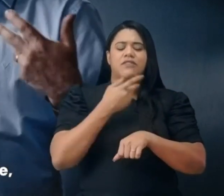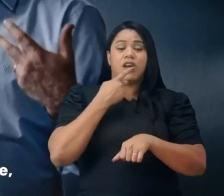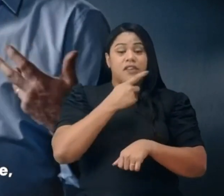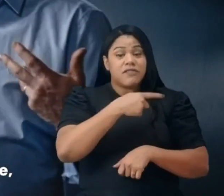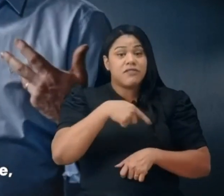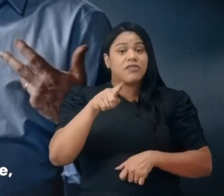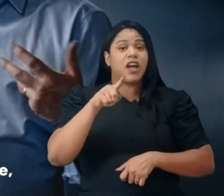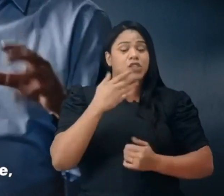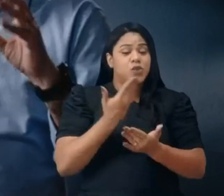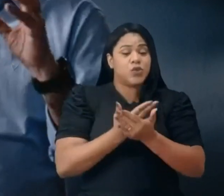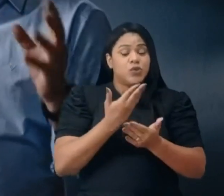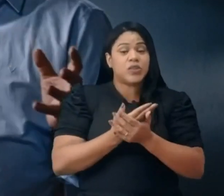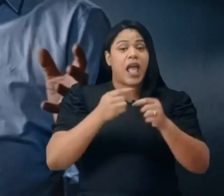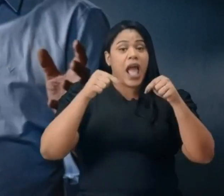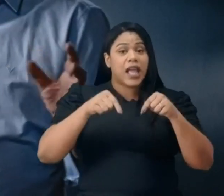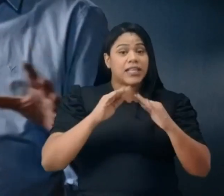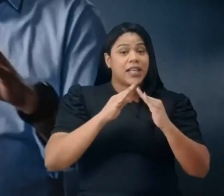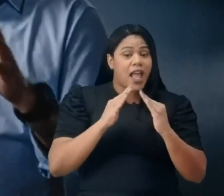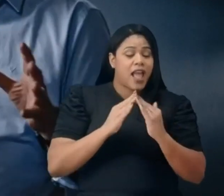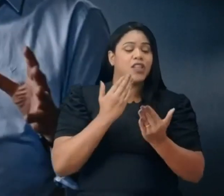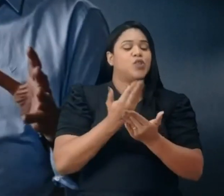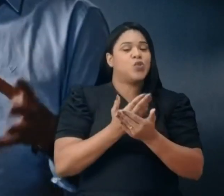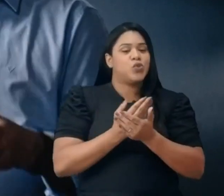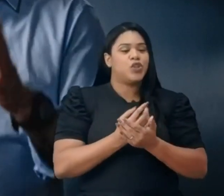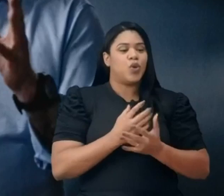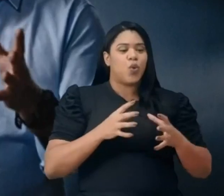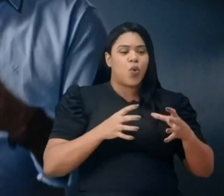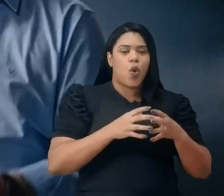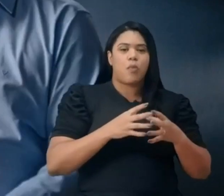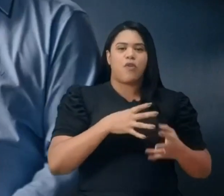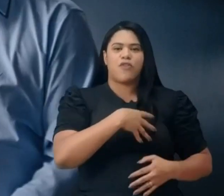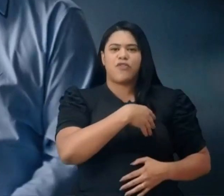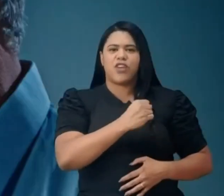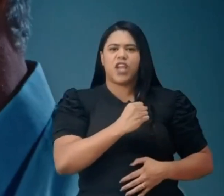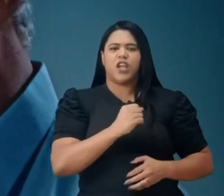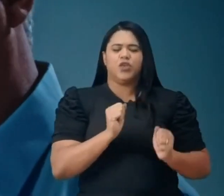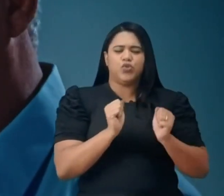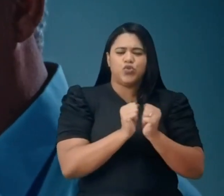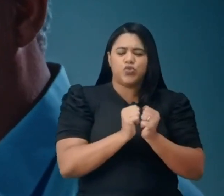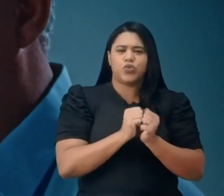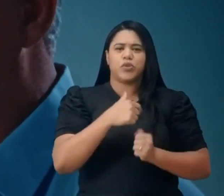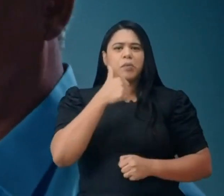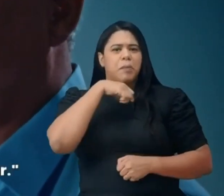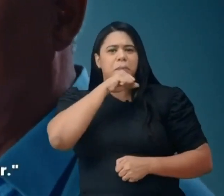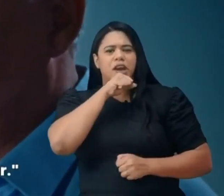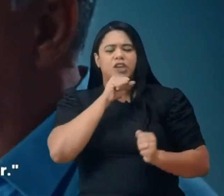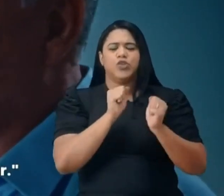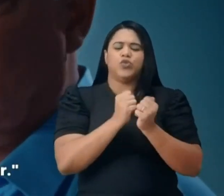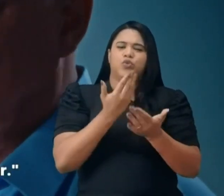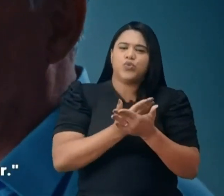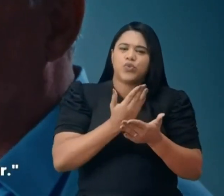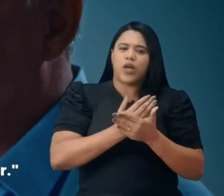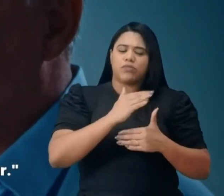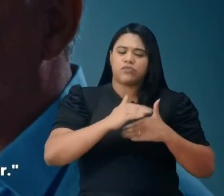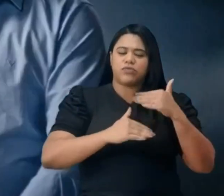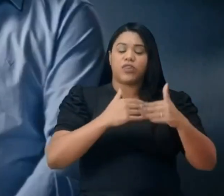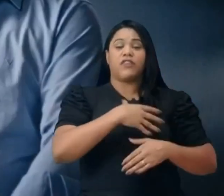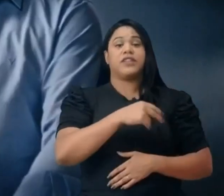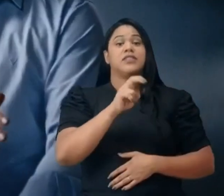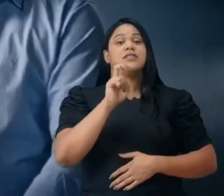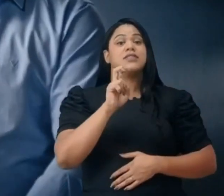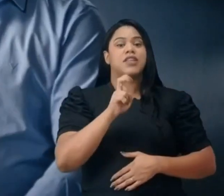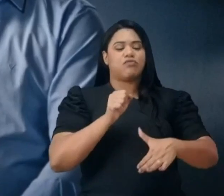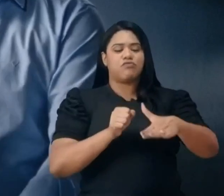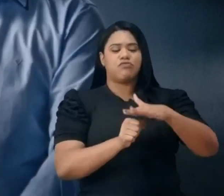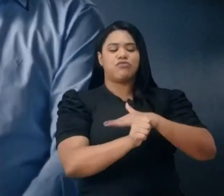foi minha mãe. Desde cedo dizer, aqui a gente vai estudar. Vocês vão estudar, eu vou estudar, todo mundo vai estudar. E lá